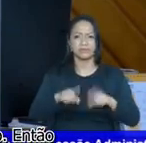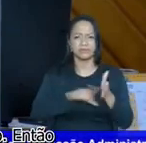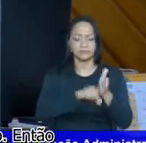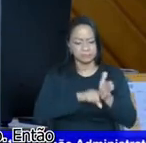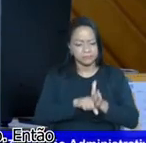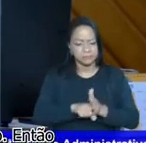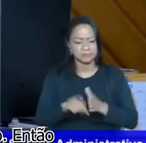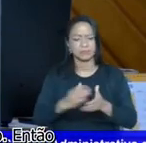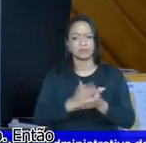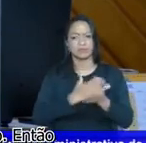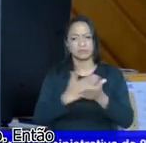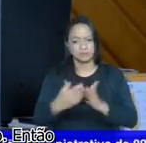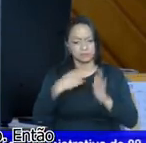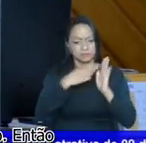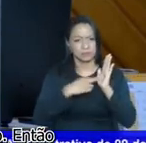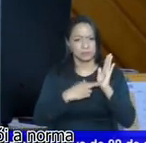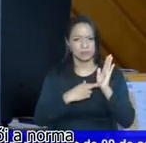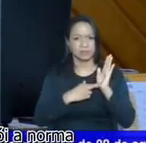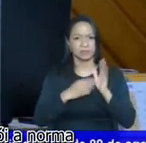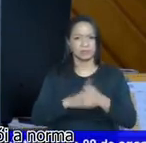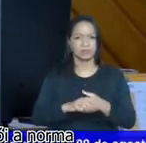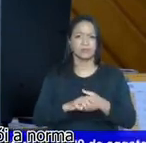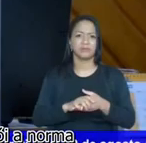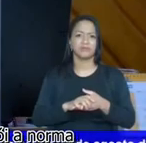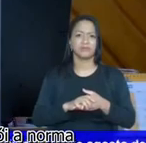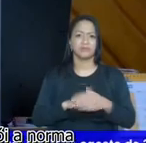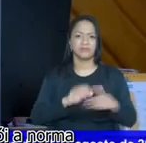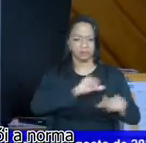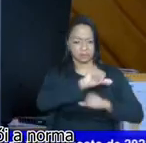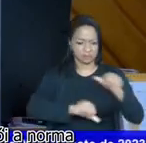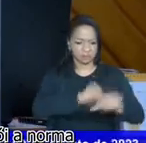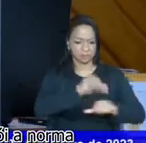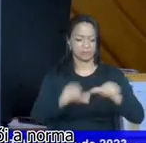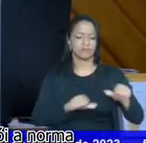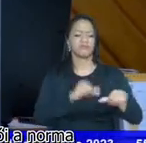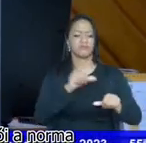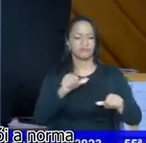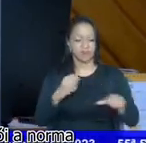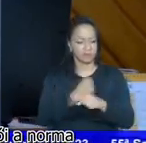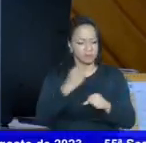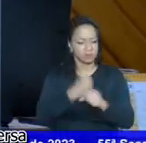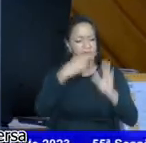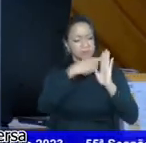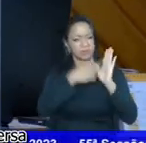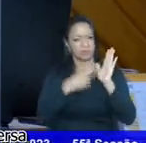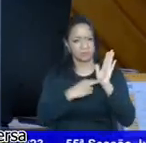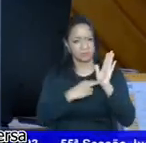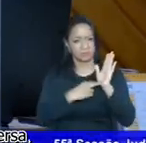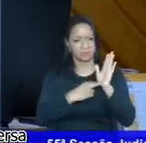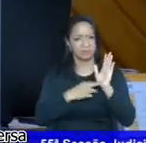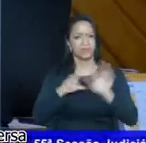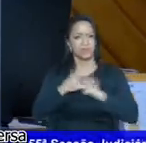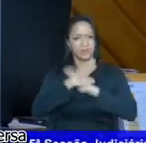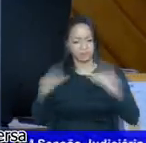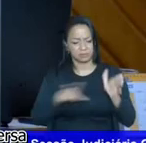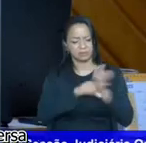analisar o fato partindo da norma e não do fato. Então, é a norma que transforma o fato e não o fato que constrói a norma. São filosofias diferentes